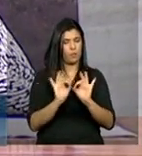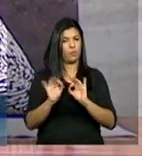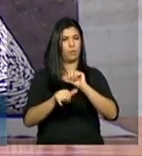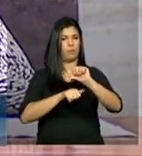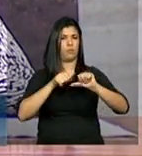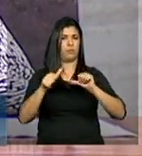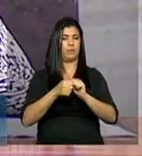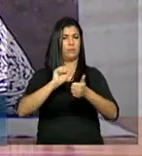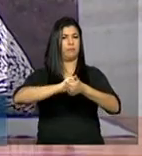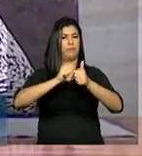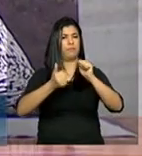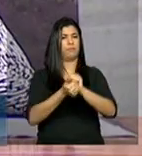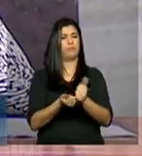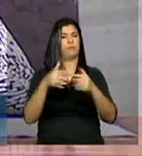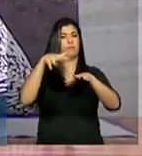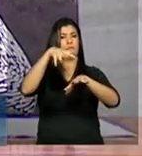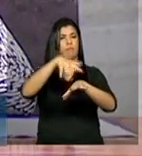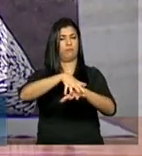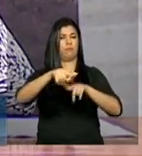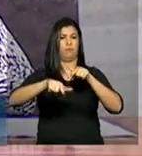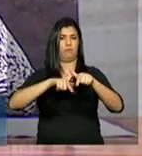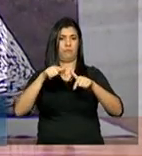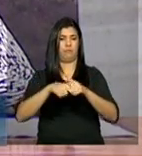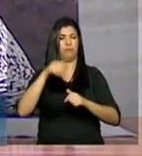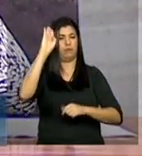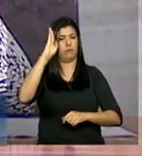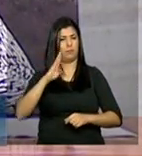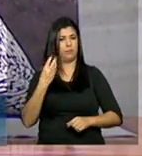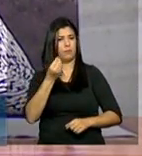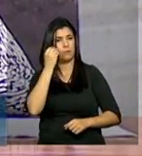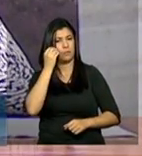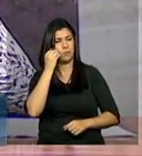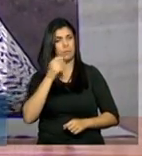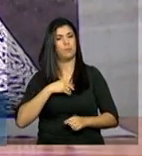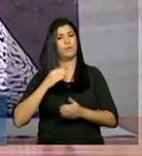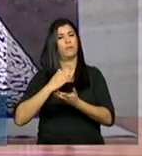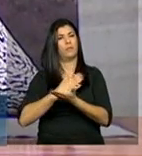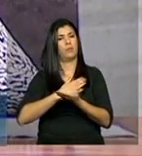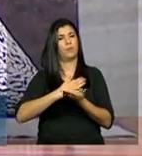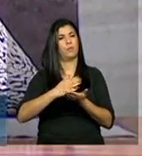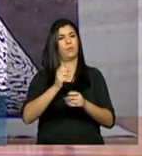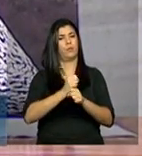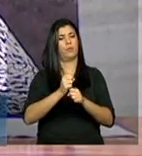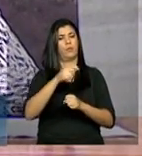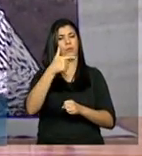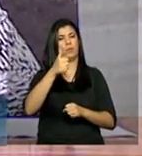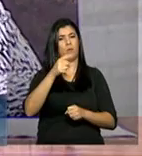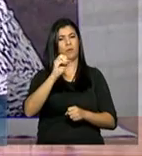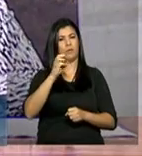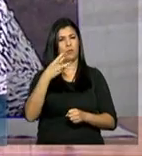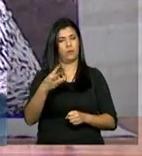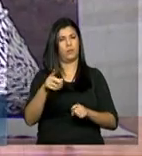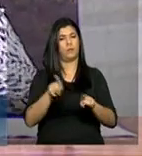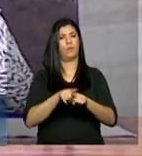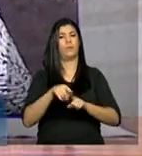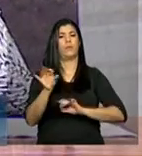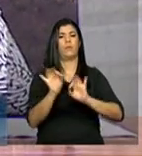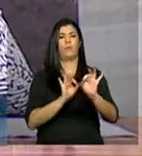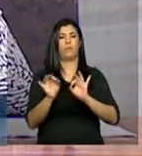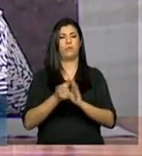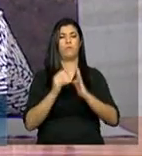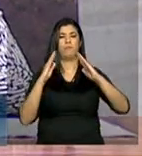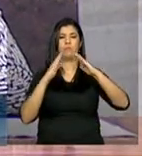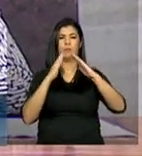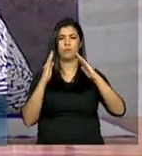ao novo ciclo de inclusão que o Brasil vive desde 2003, com seus projetos de habitação, mobilidade